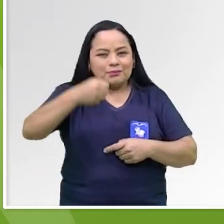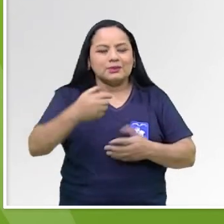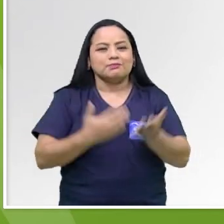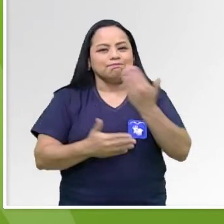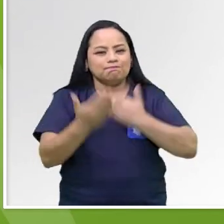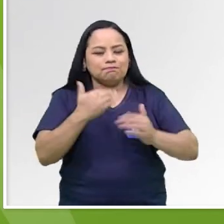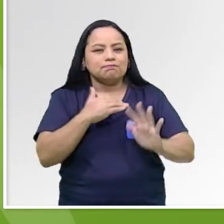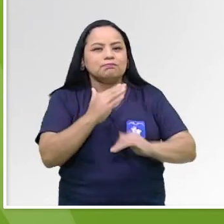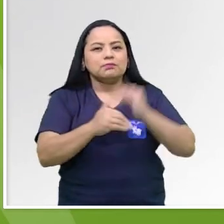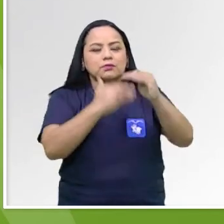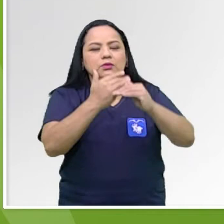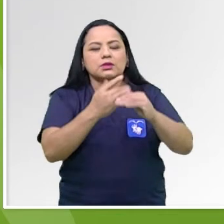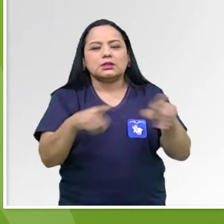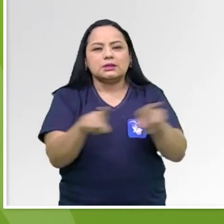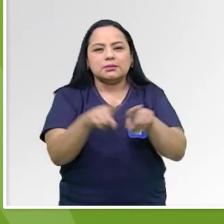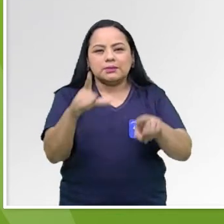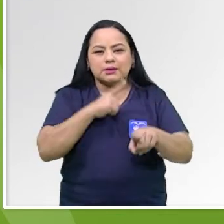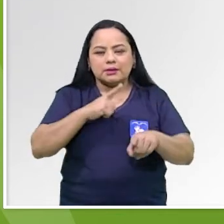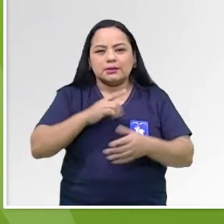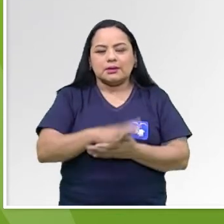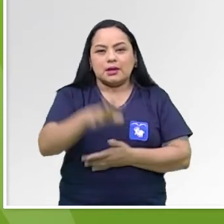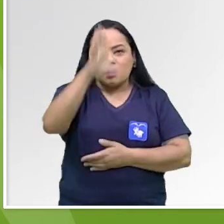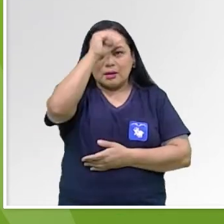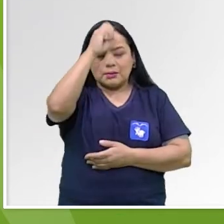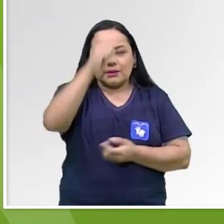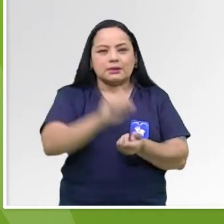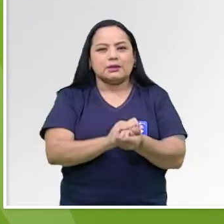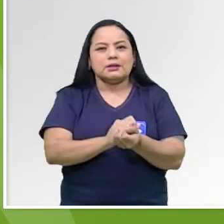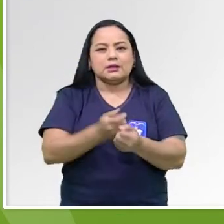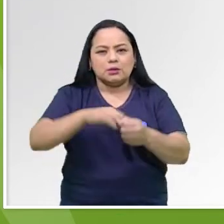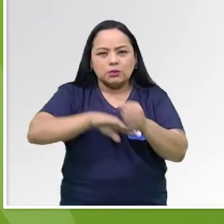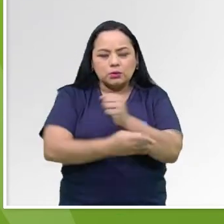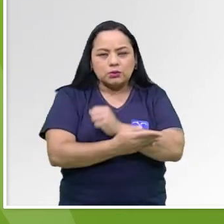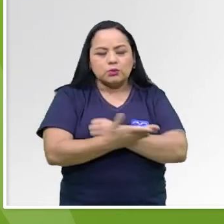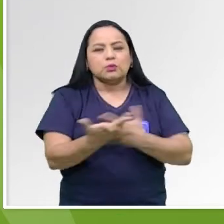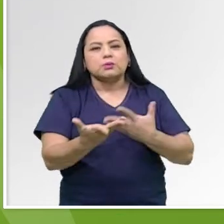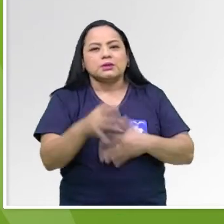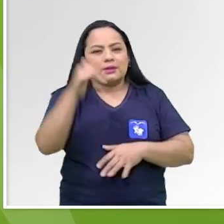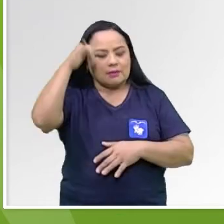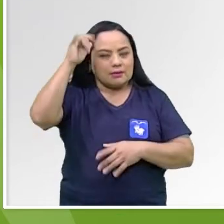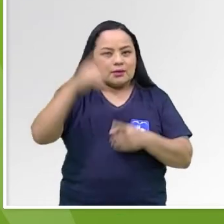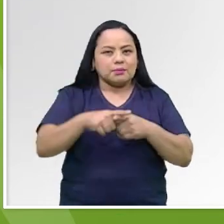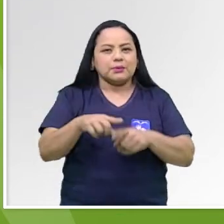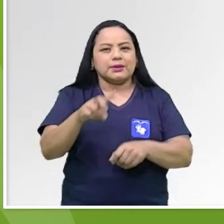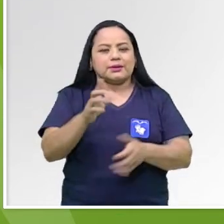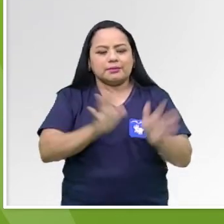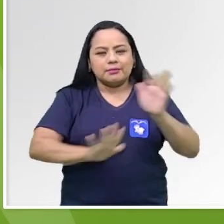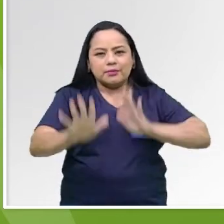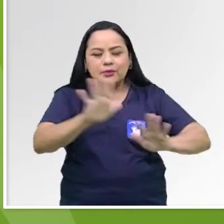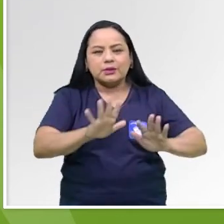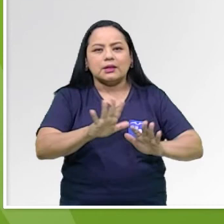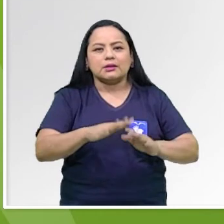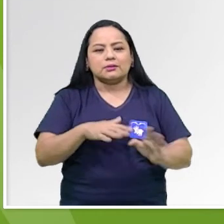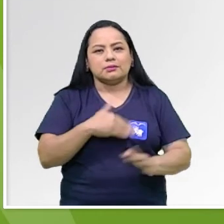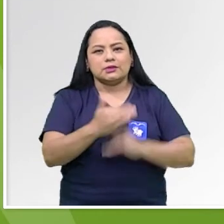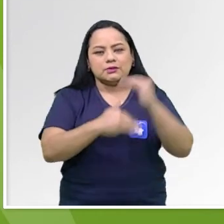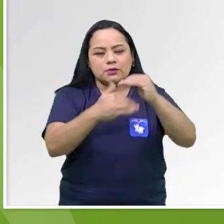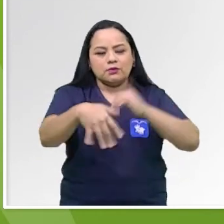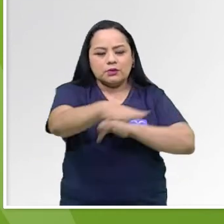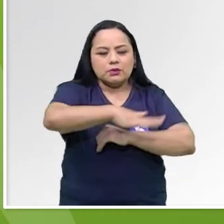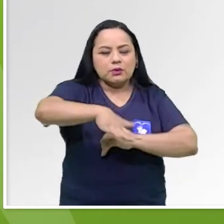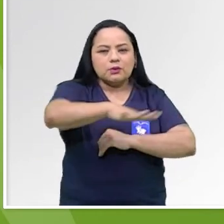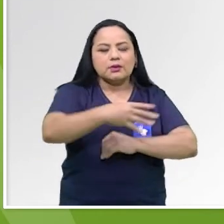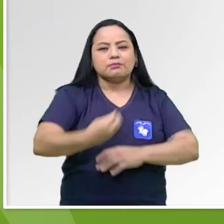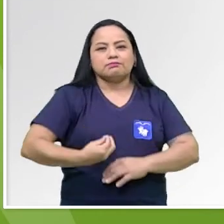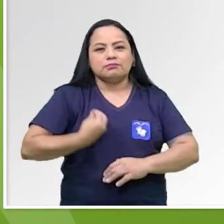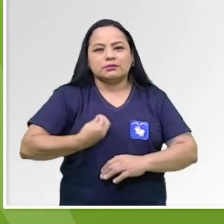alimentar, tá? Além de aprender também alguns hábitos dos pais que vão ajudá-los a sobreviver no ambiente, tá? Então a gente